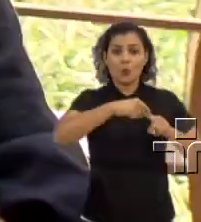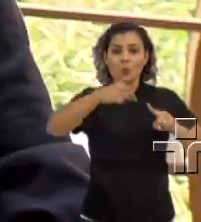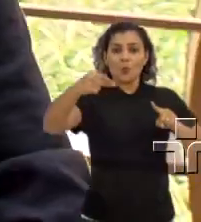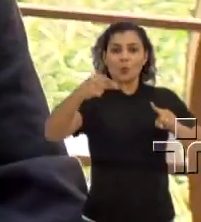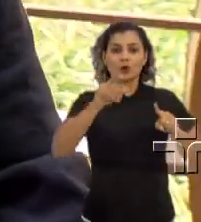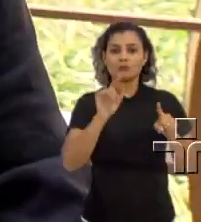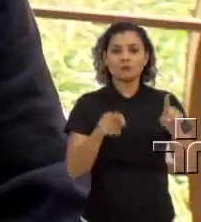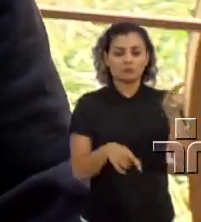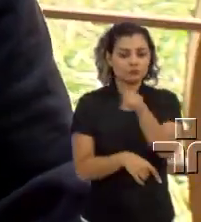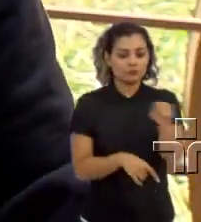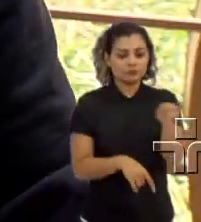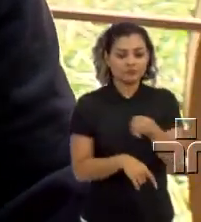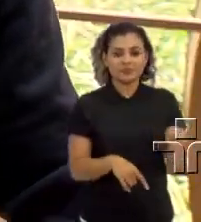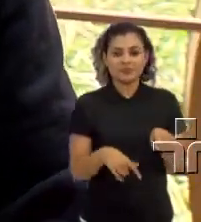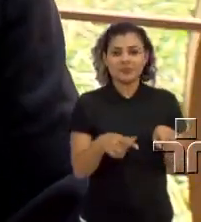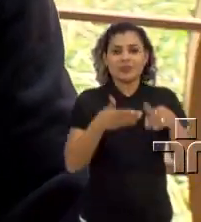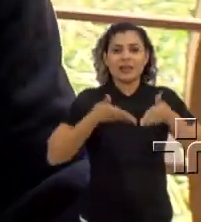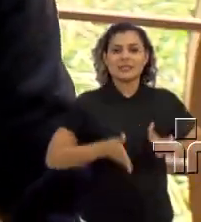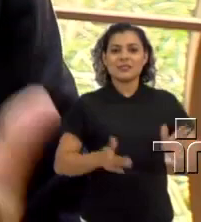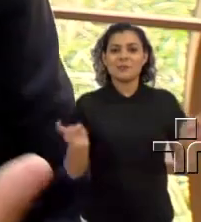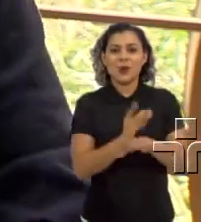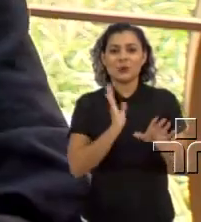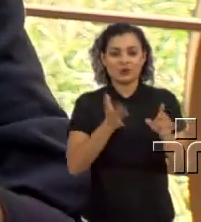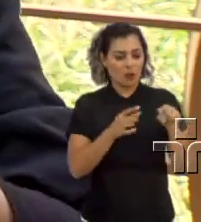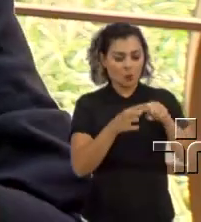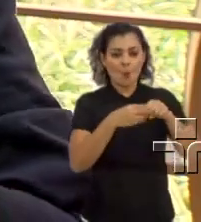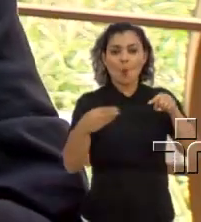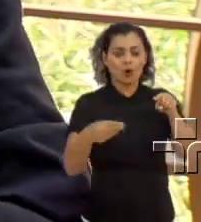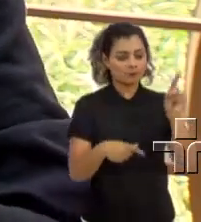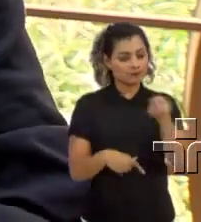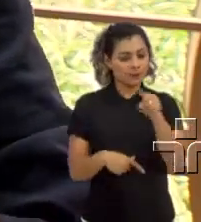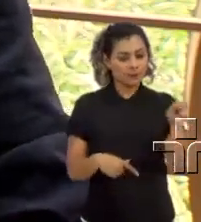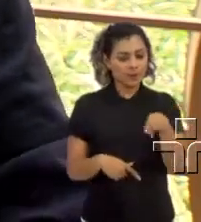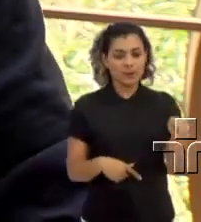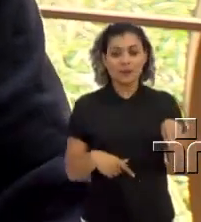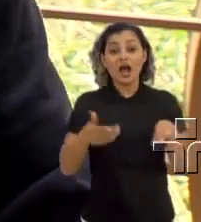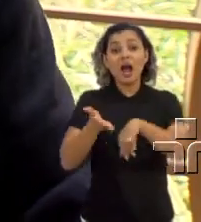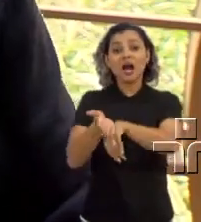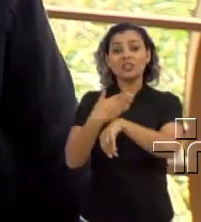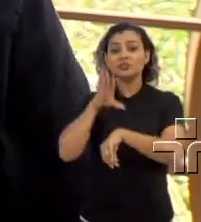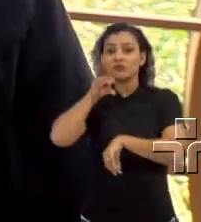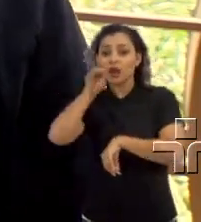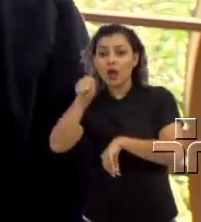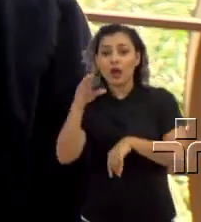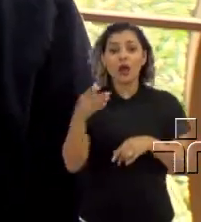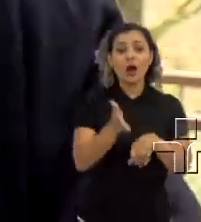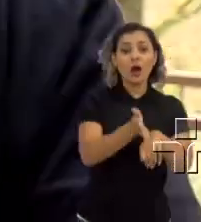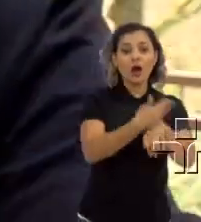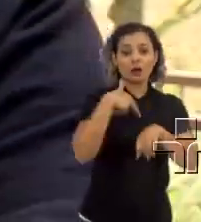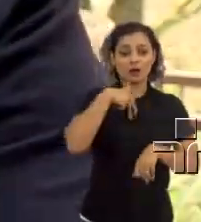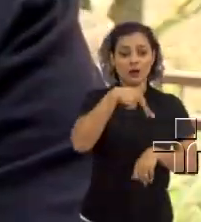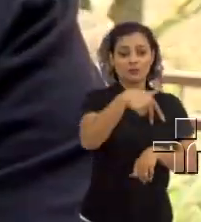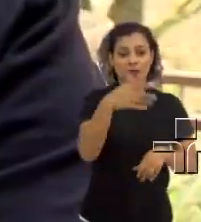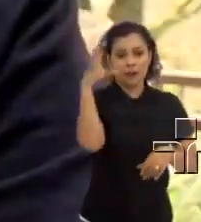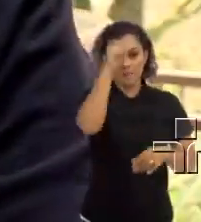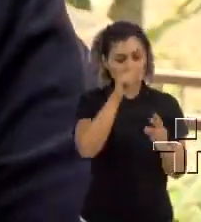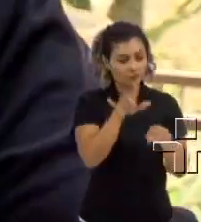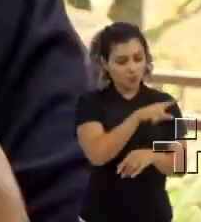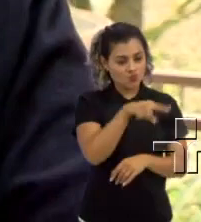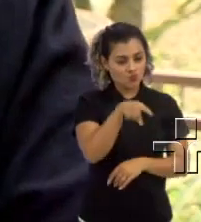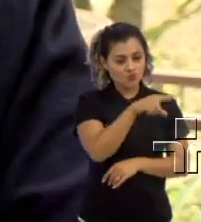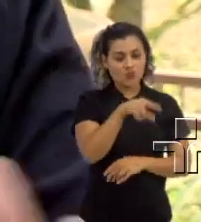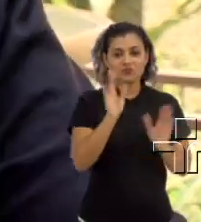mais alongado, porque eles, antes de saber falar e caminhar, eles já estão fazendo assim. É verdade. Né? Então, assim, o que vai acontecer